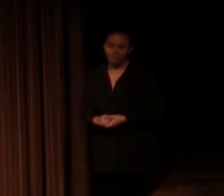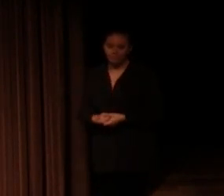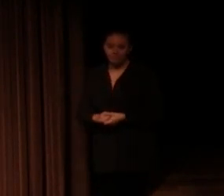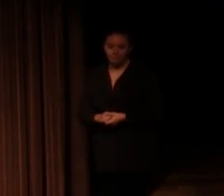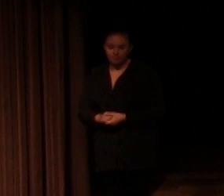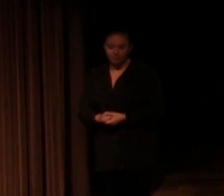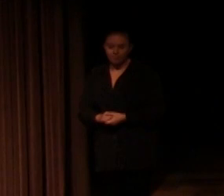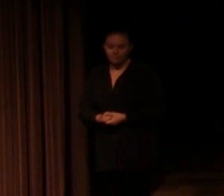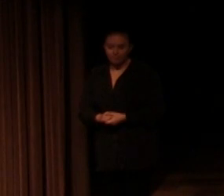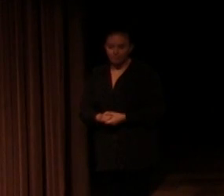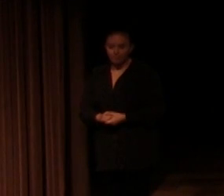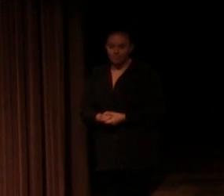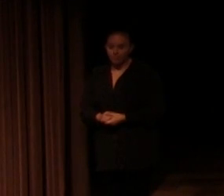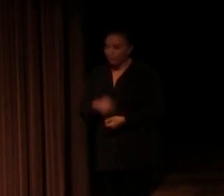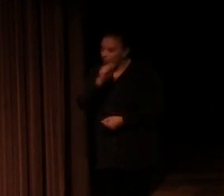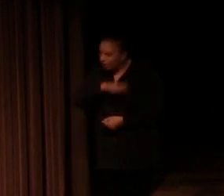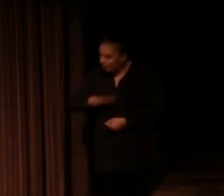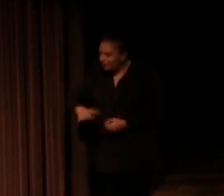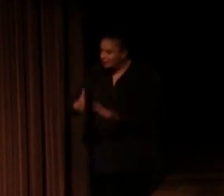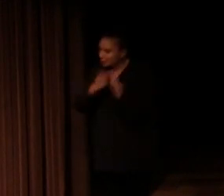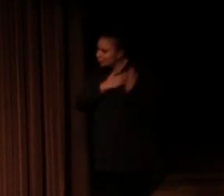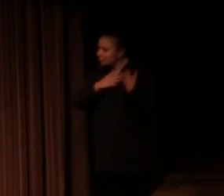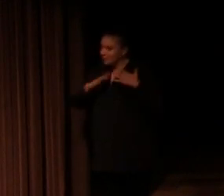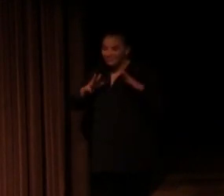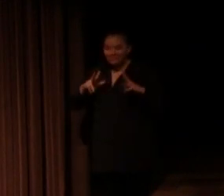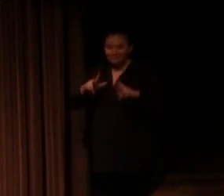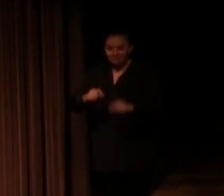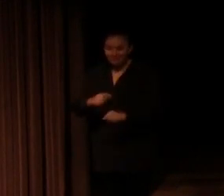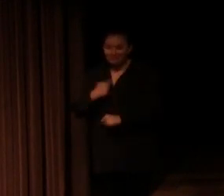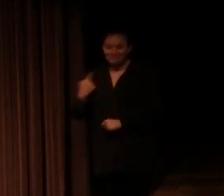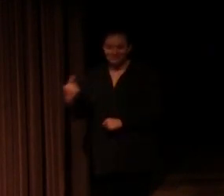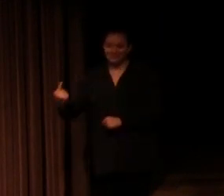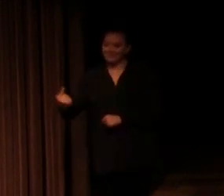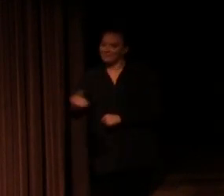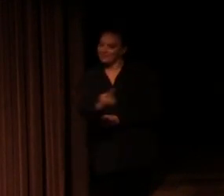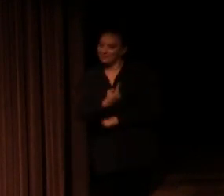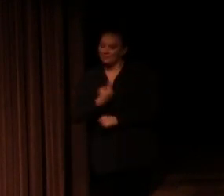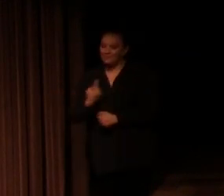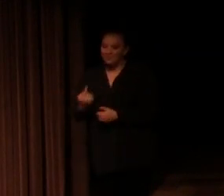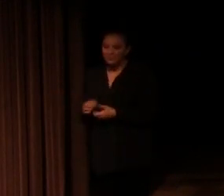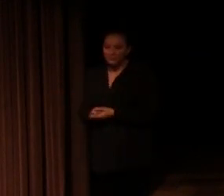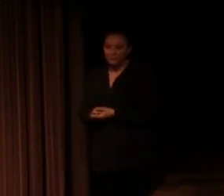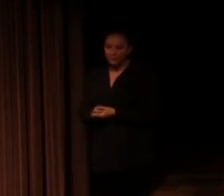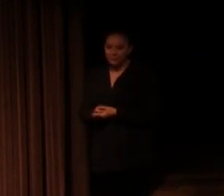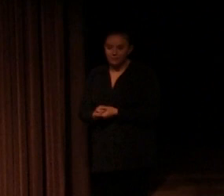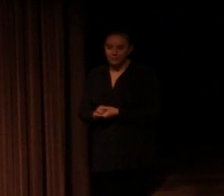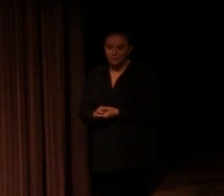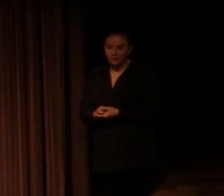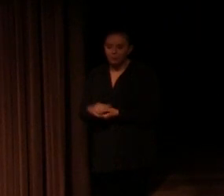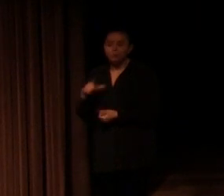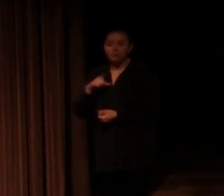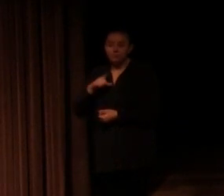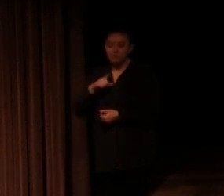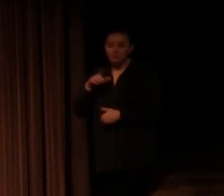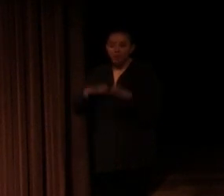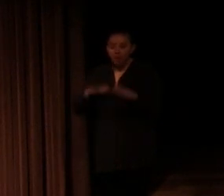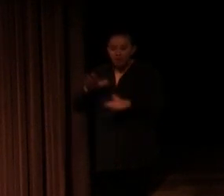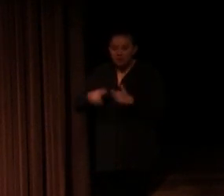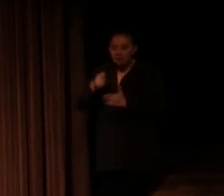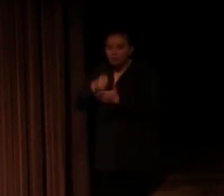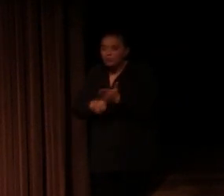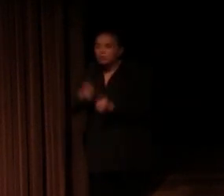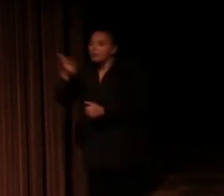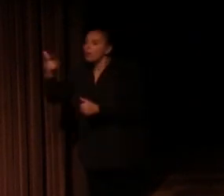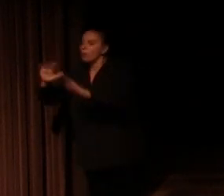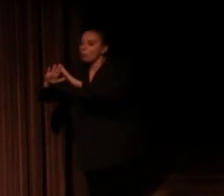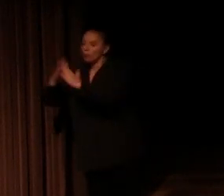esta criança é nossa responsabilidade nossa ela está circunstancialmente numa rede parceiro numa rede direta uma unidade parceiro numa